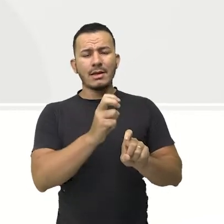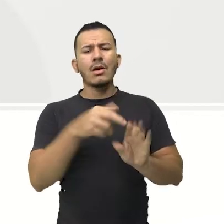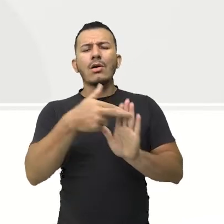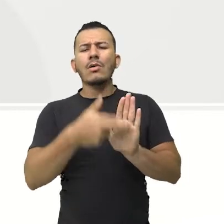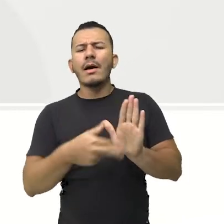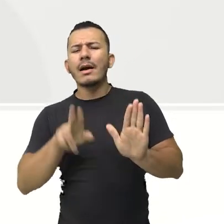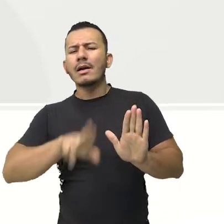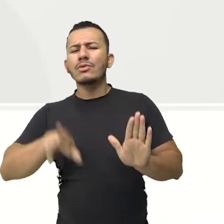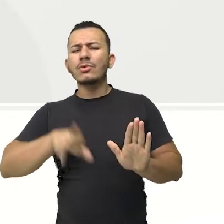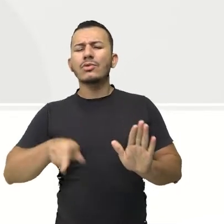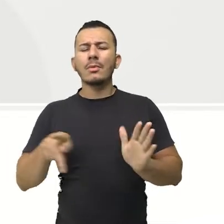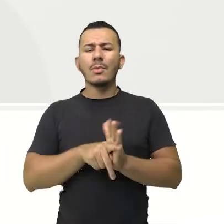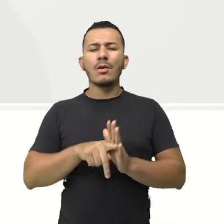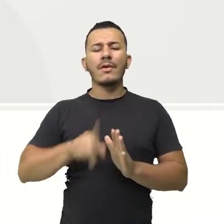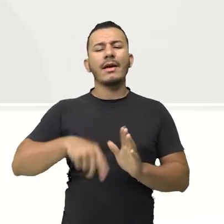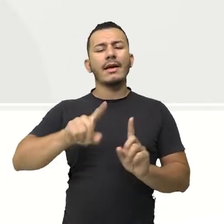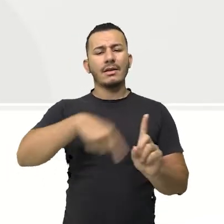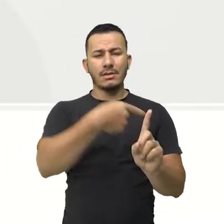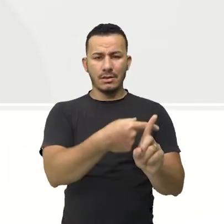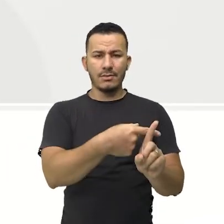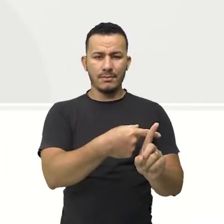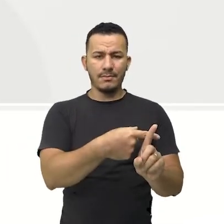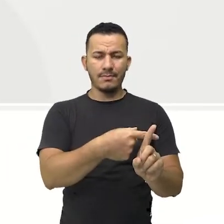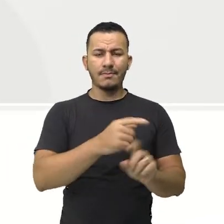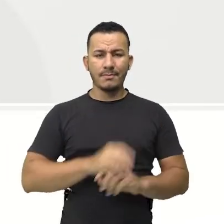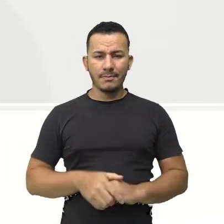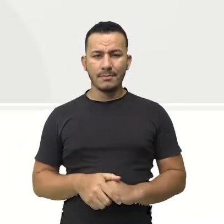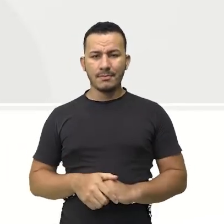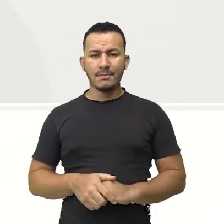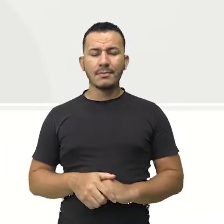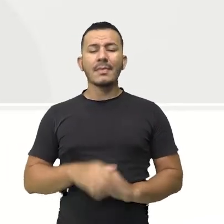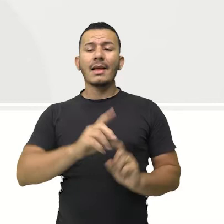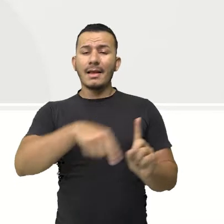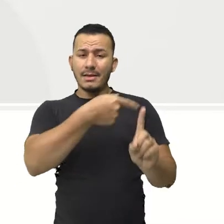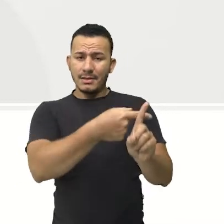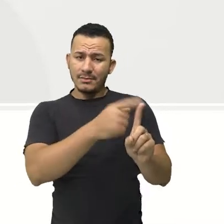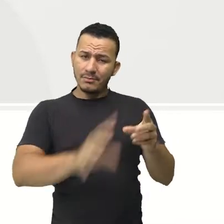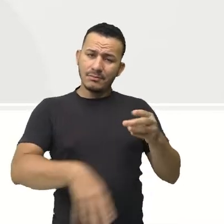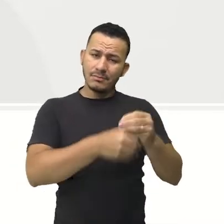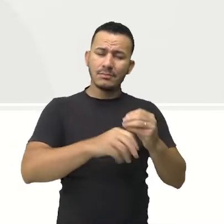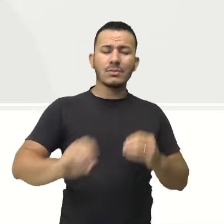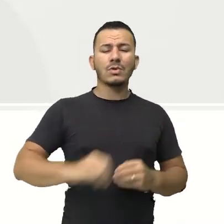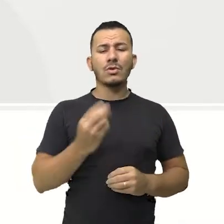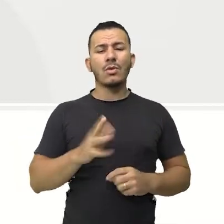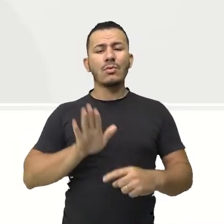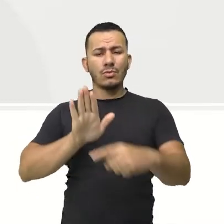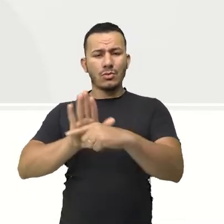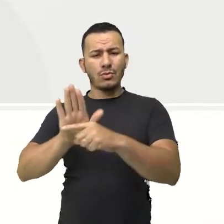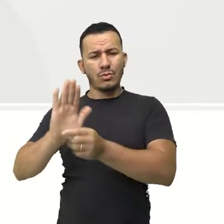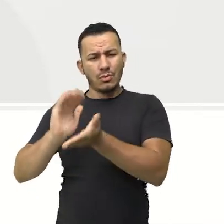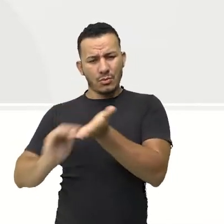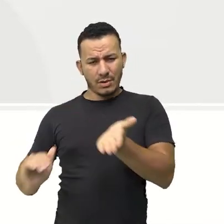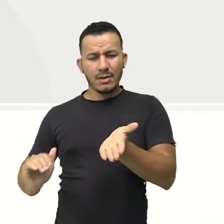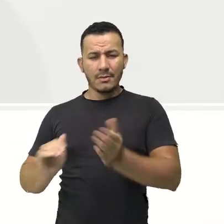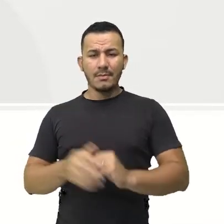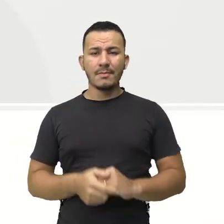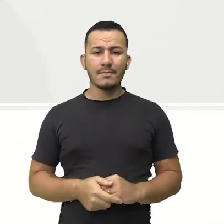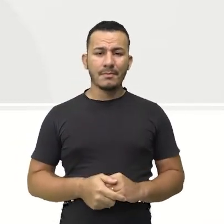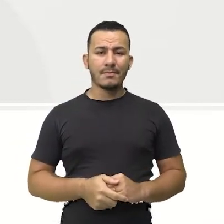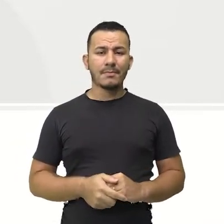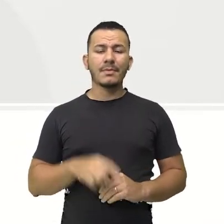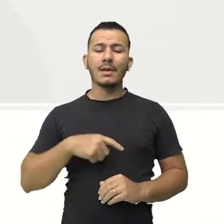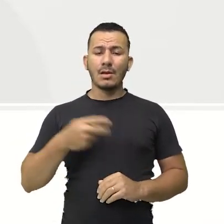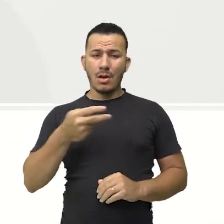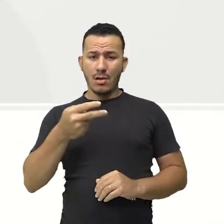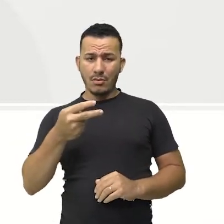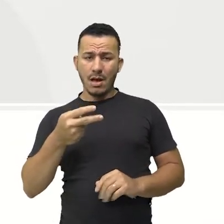gente usou? Princípio aditivo, né? Onde a gente pode adicionar ou subtrair de um lado da